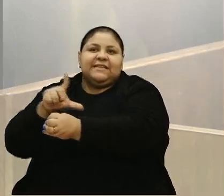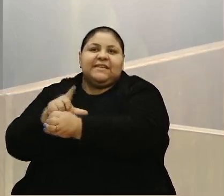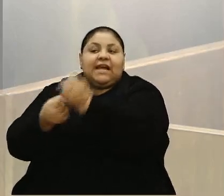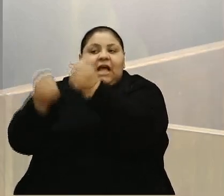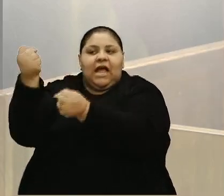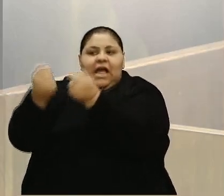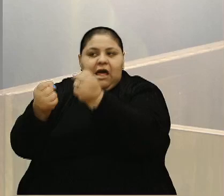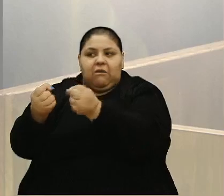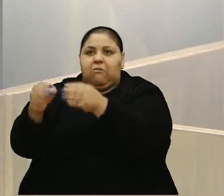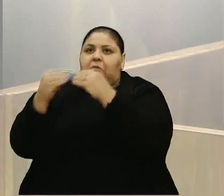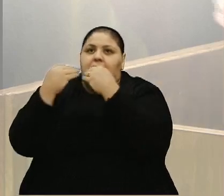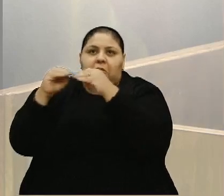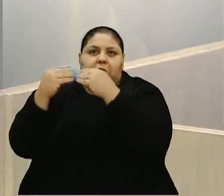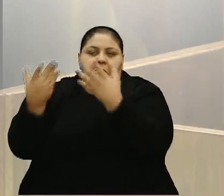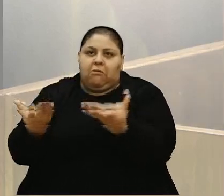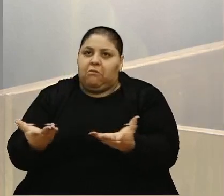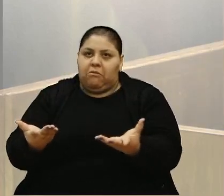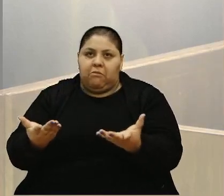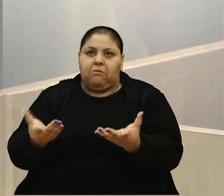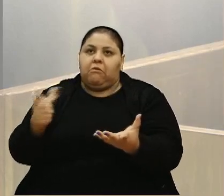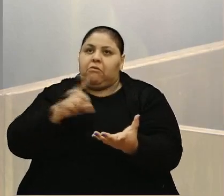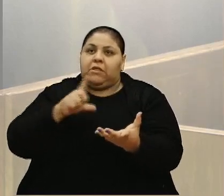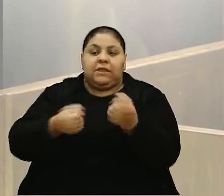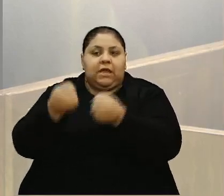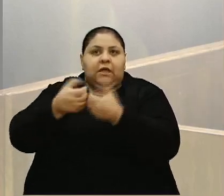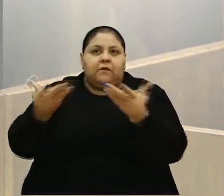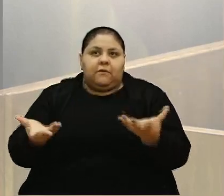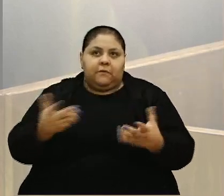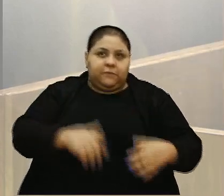que ter caminhão, tem que ter uma caminhonete, tem que ter carro.